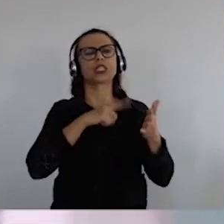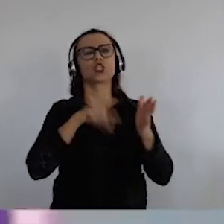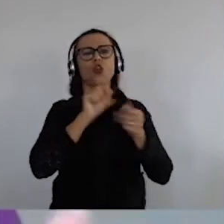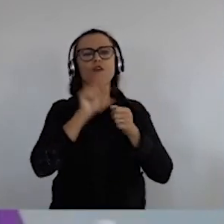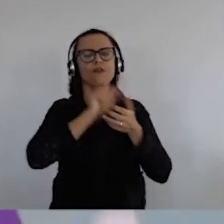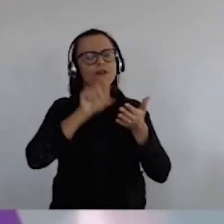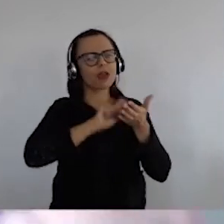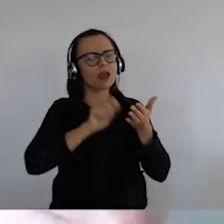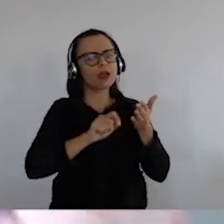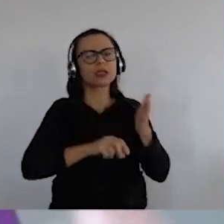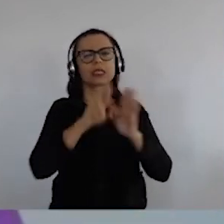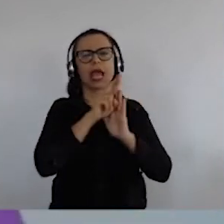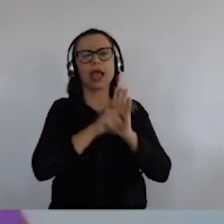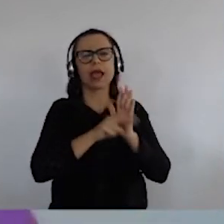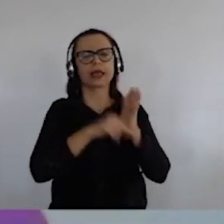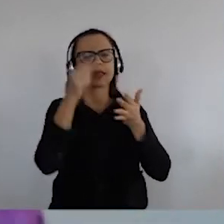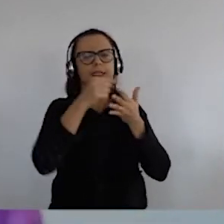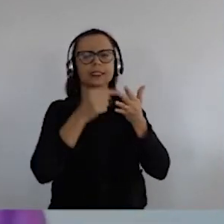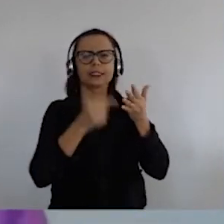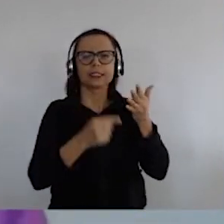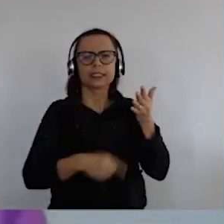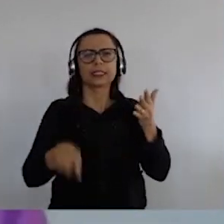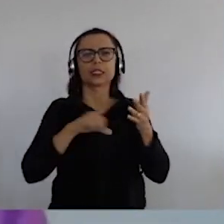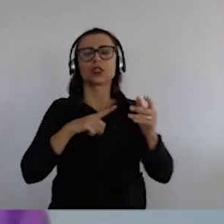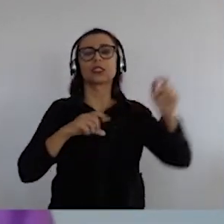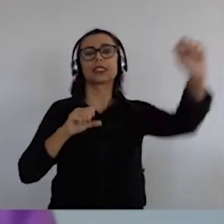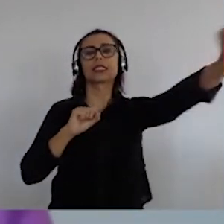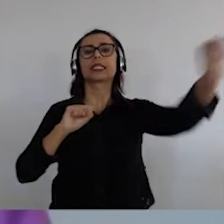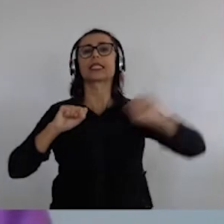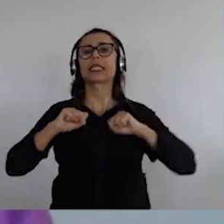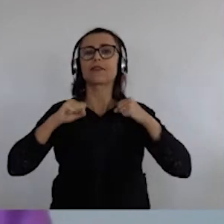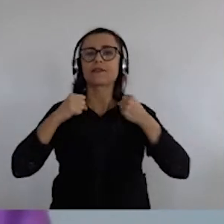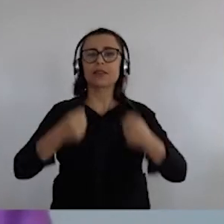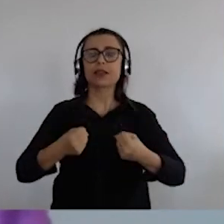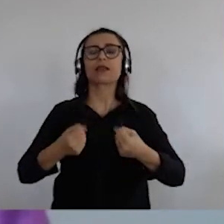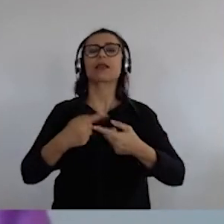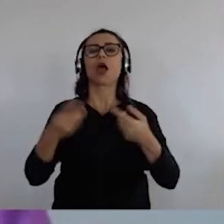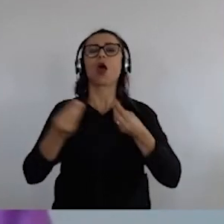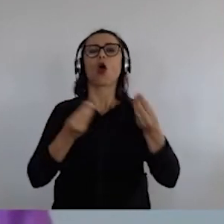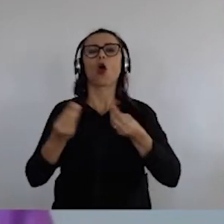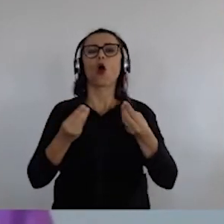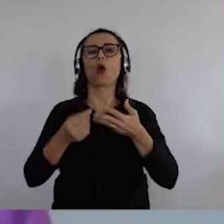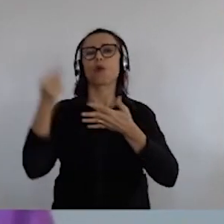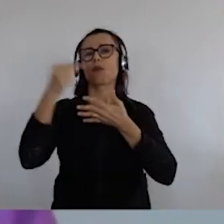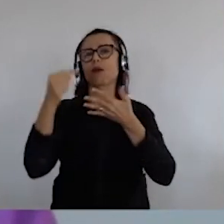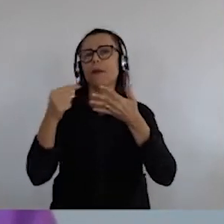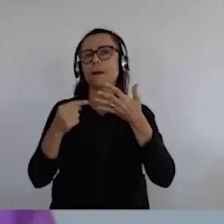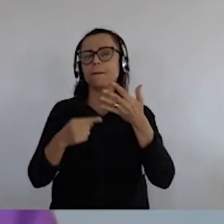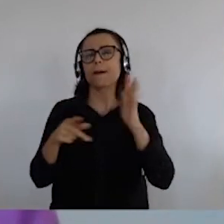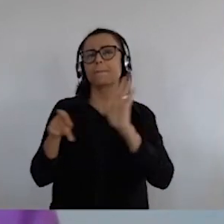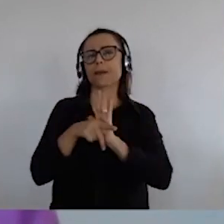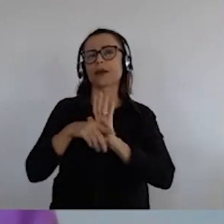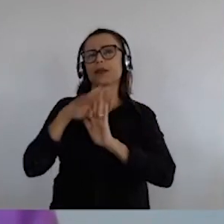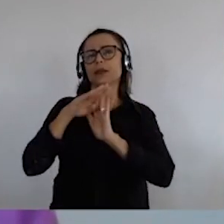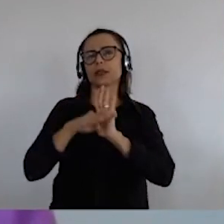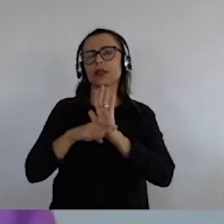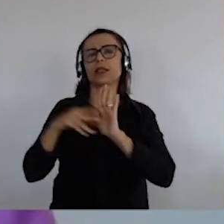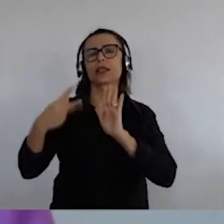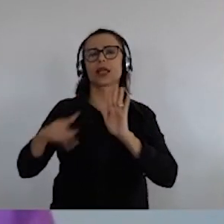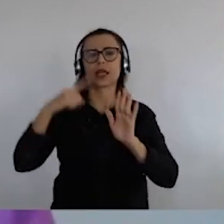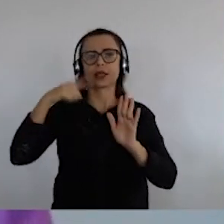seguimos firmes nessa luta em defesa das prerrogativas da advocacia. Por fim,